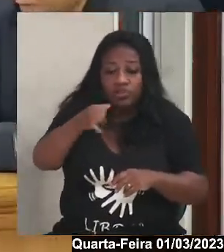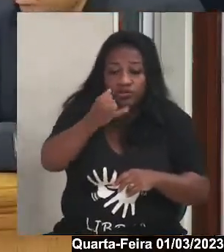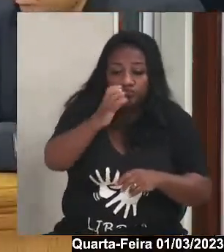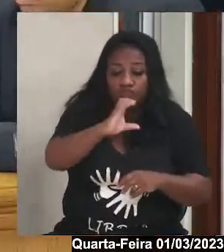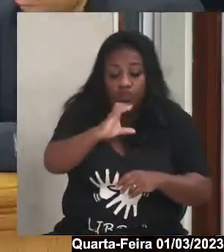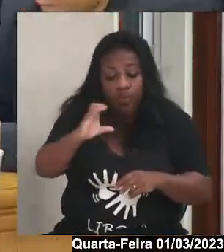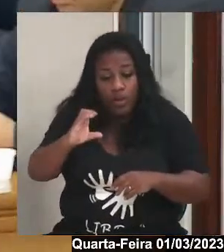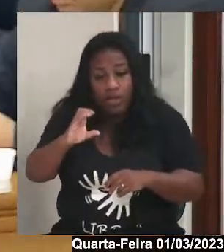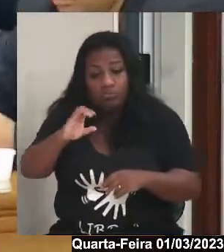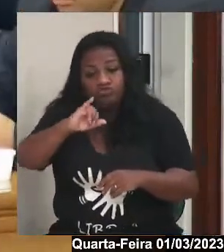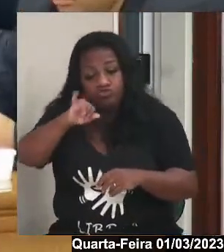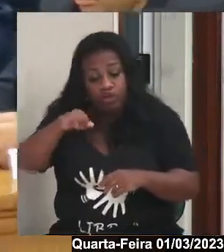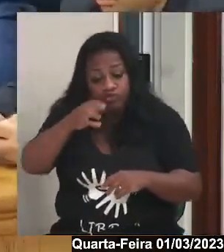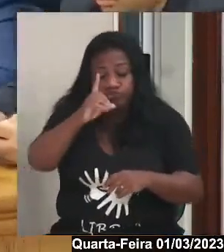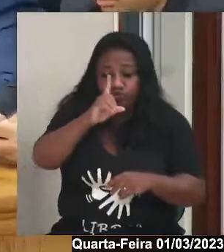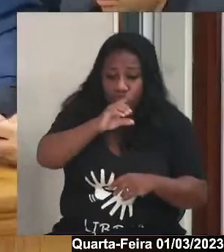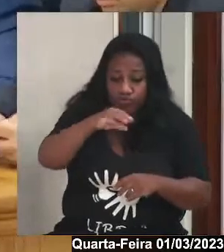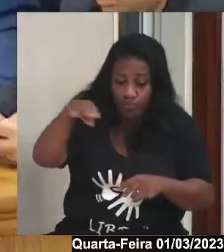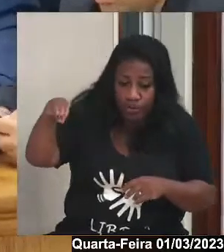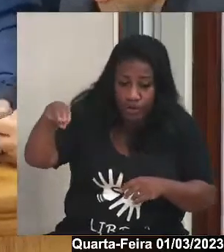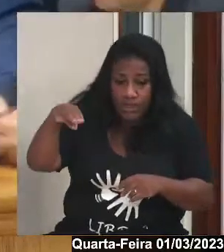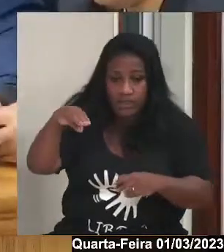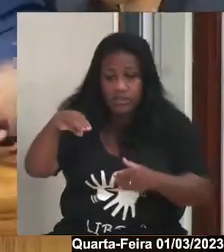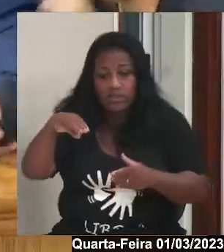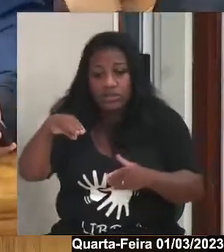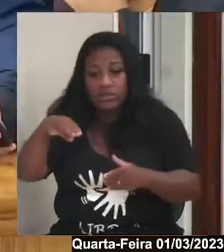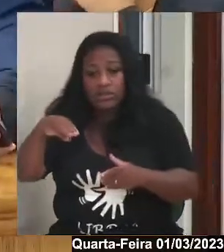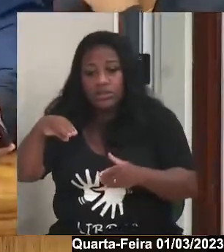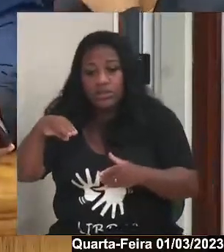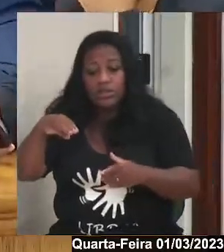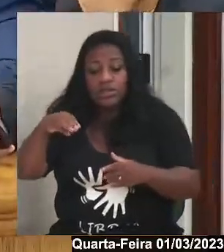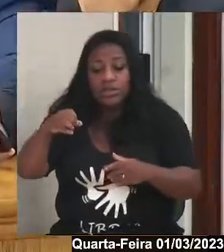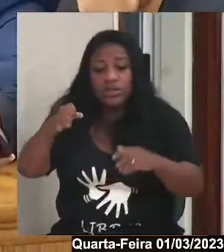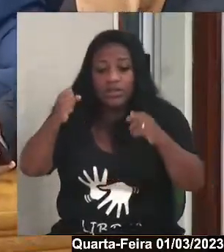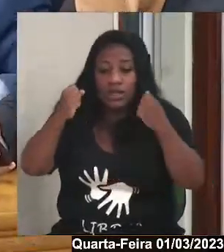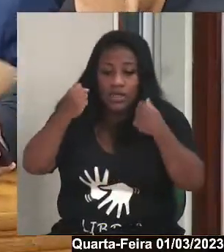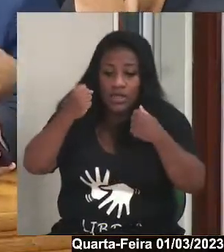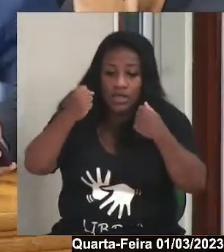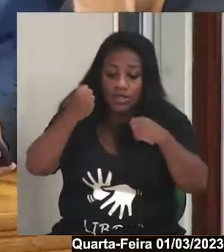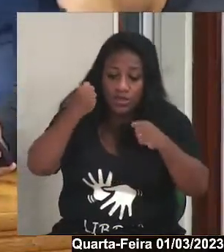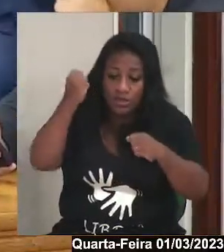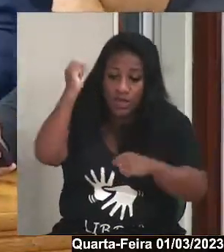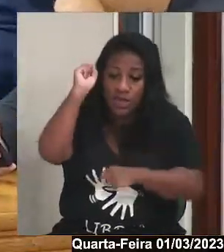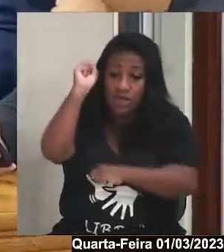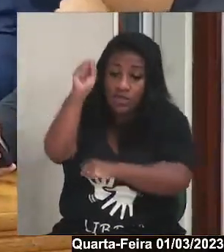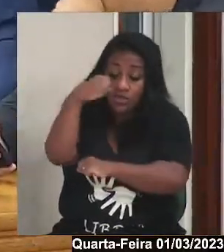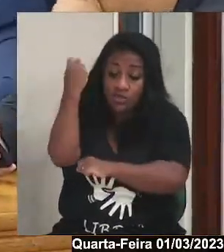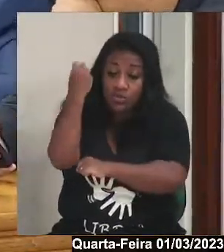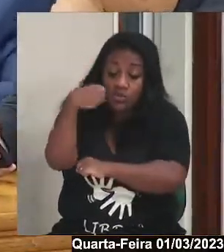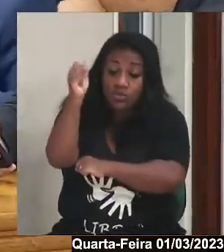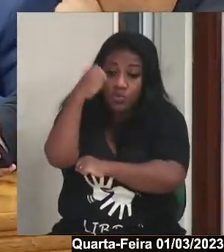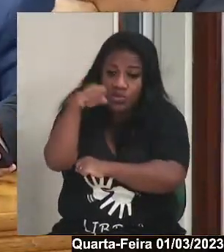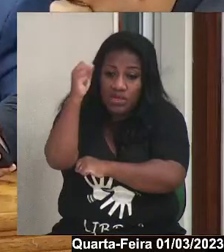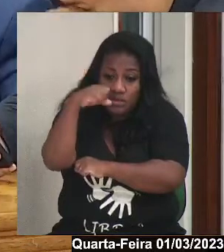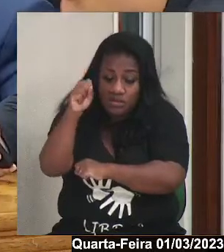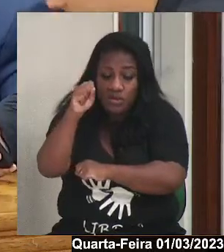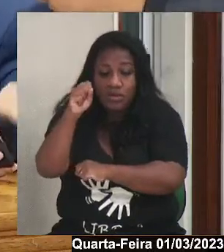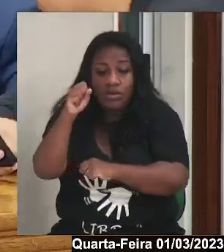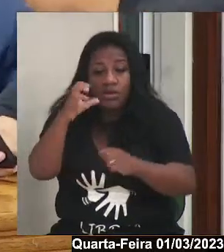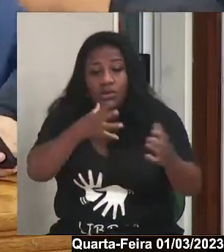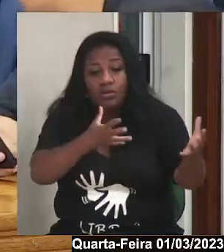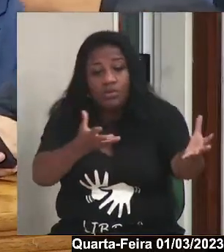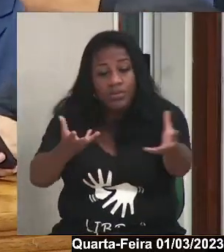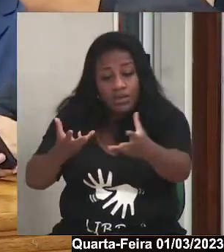do Colégio, Jardim dos Moraes, tá? E a Associação dos Bichinhos. Gostaria de fazer um convite a